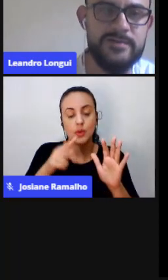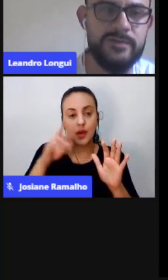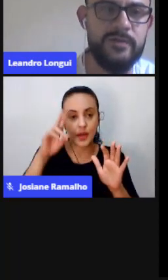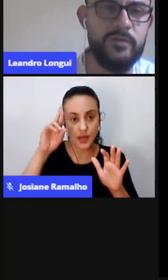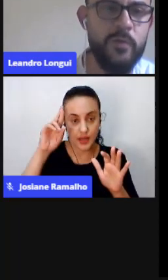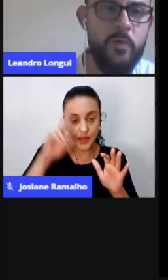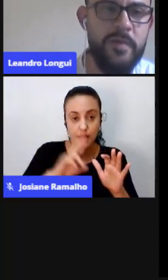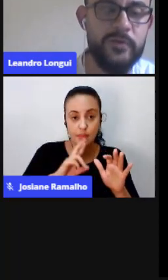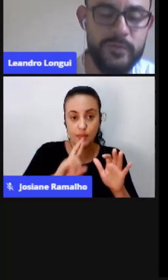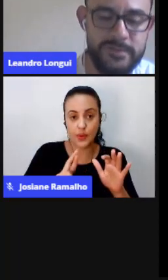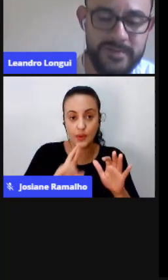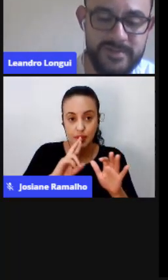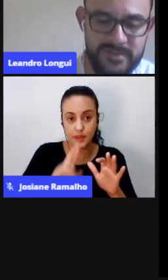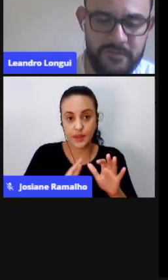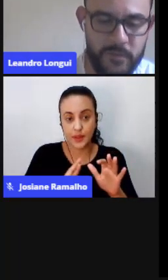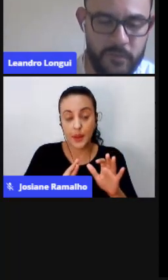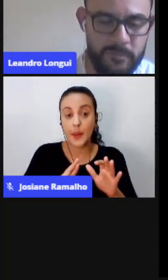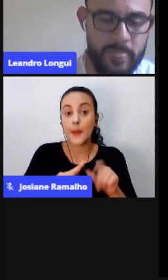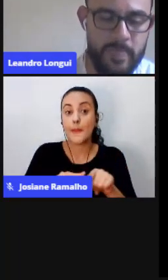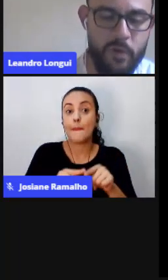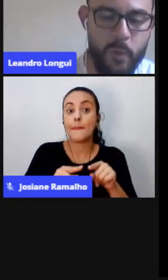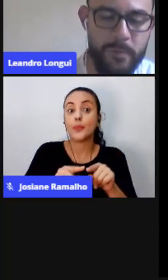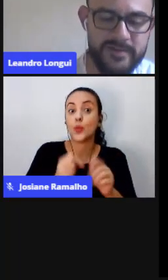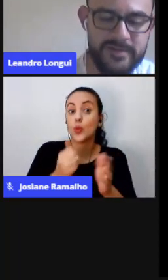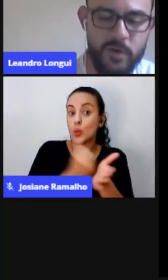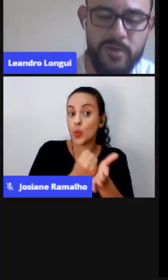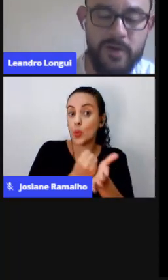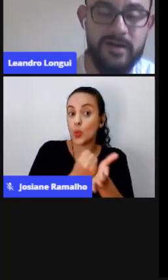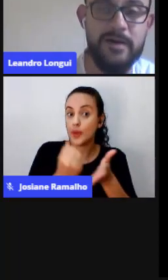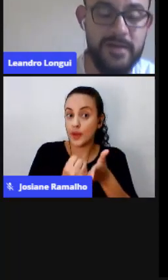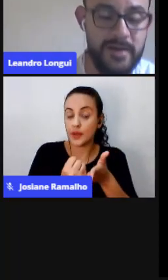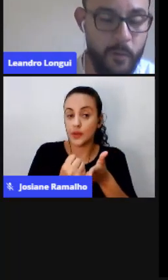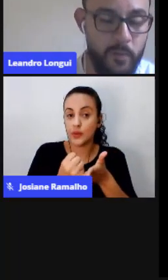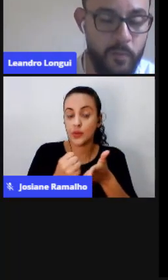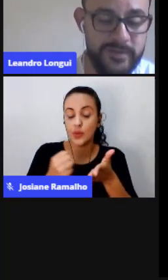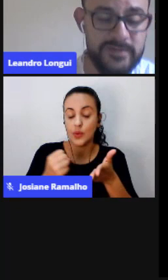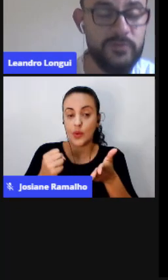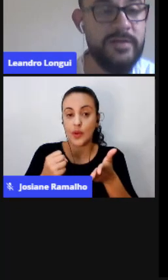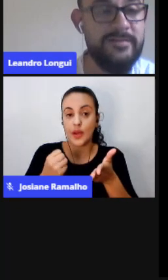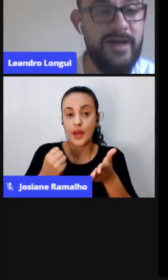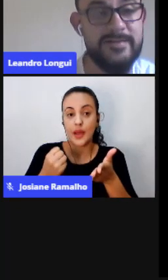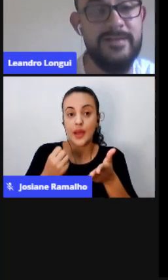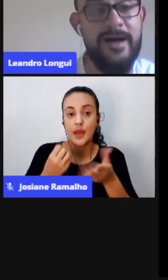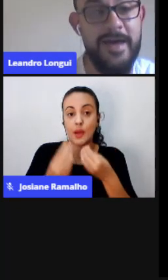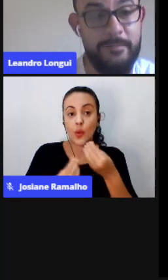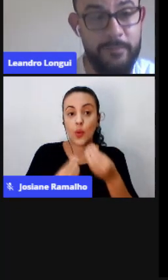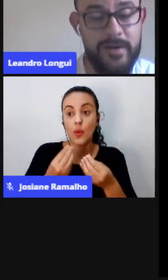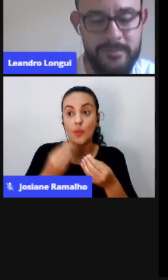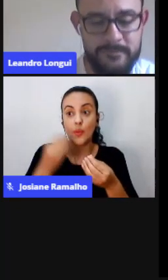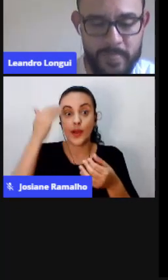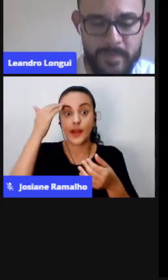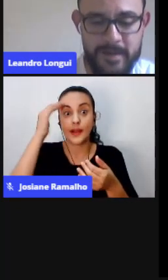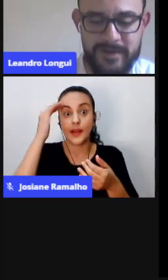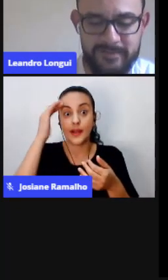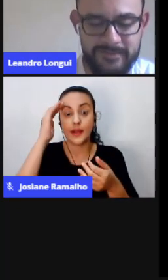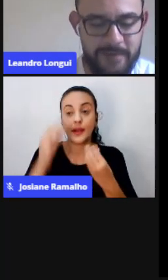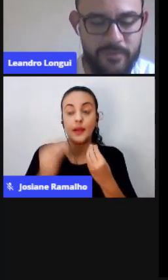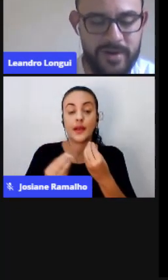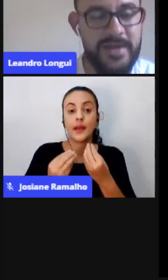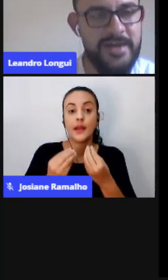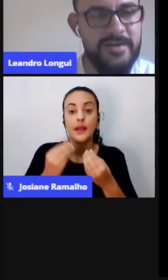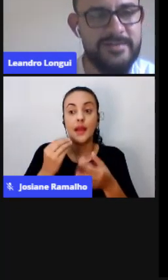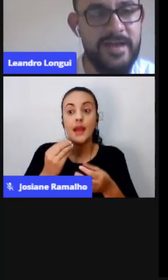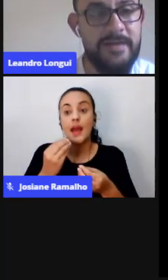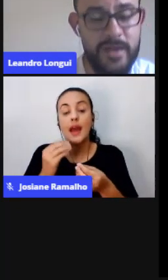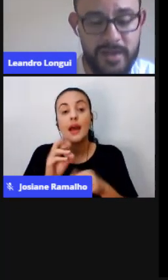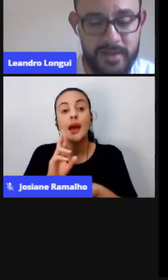nesse caso, no documento específico, a compreensão melhor da maneira como muitas autoridades da época